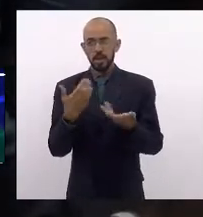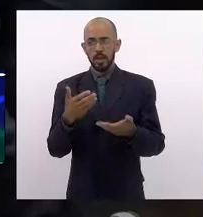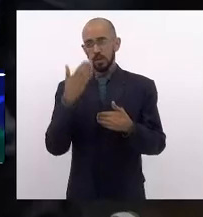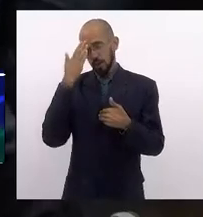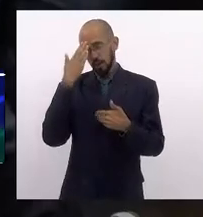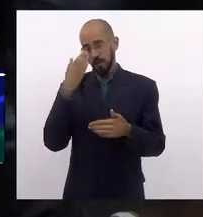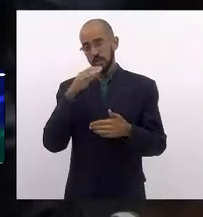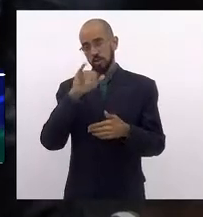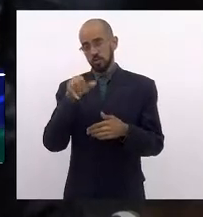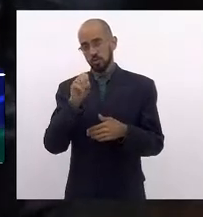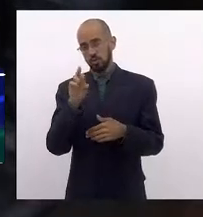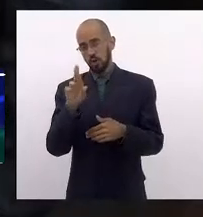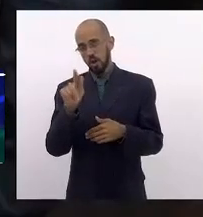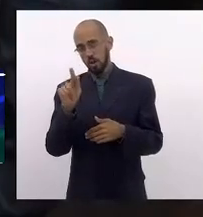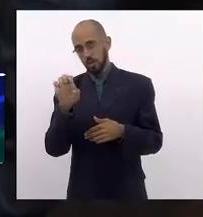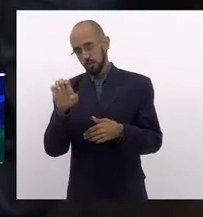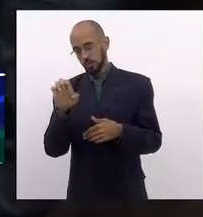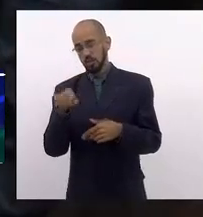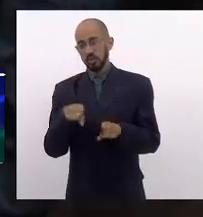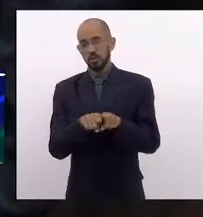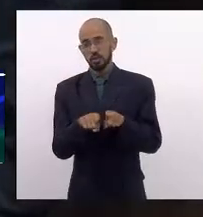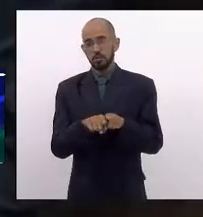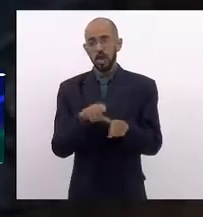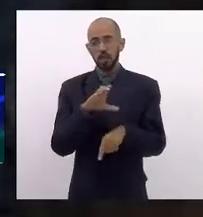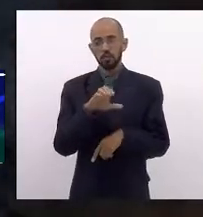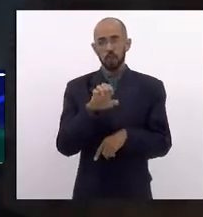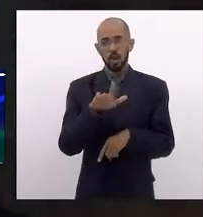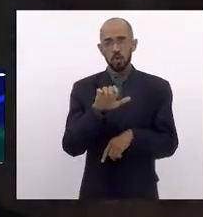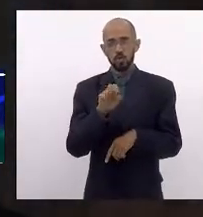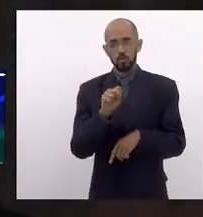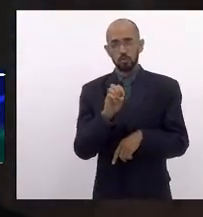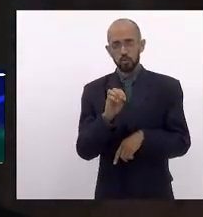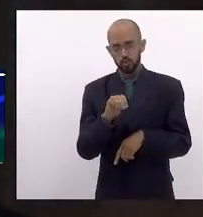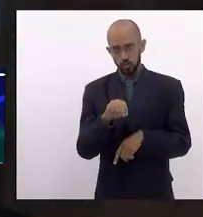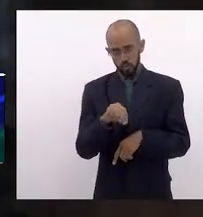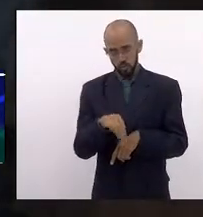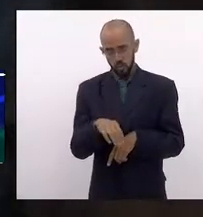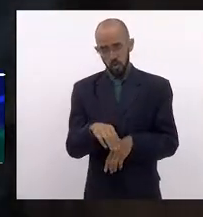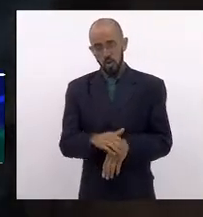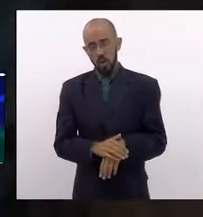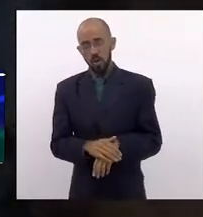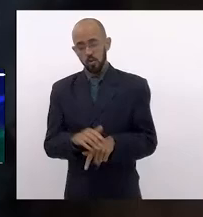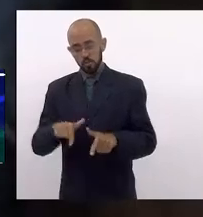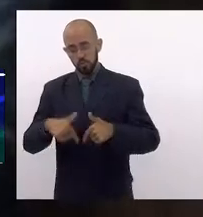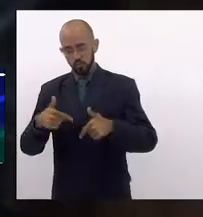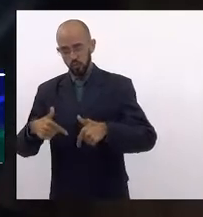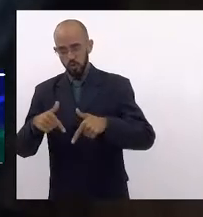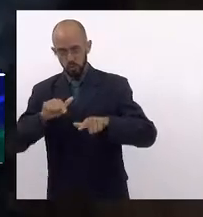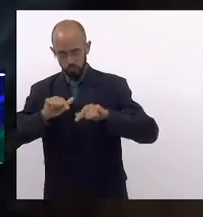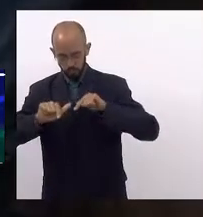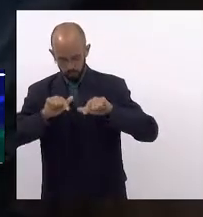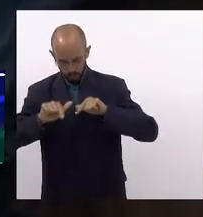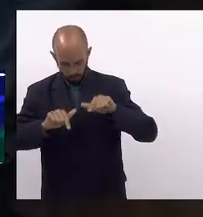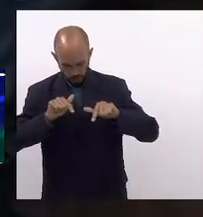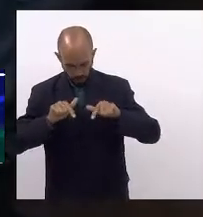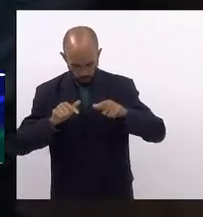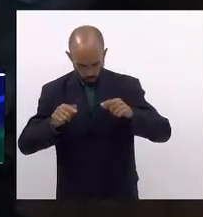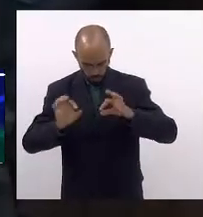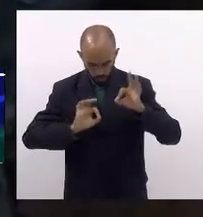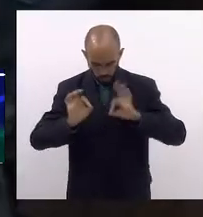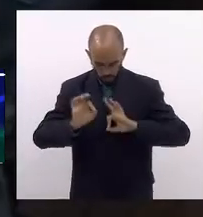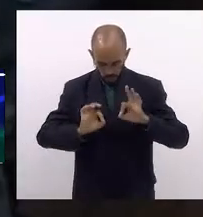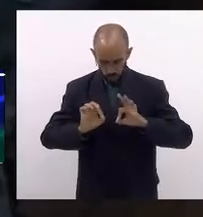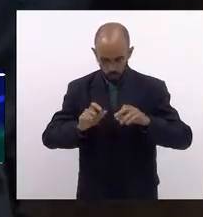Bittar ao Celso Pansera que foi ministro de estado da Ciência Tecnologia a um esforço grande de trabalho é um projeto muito grande